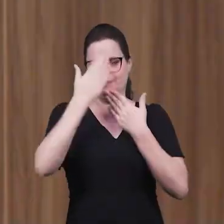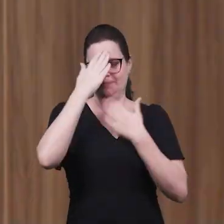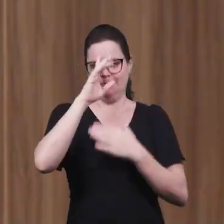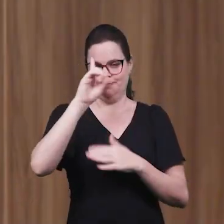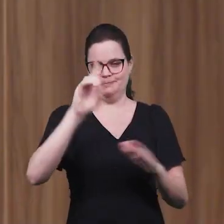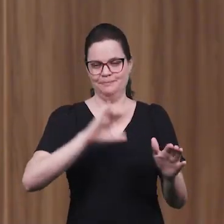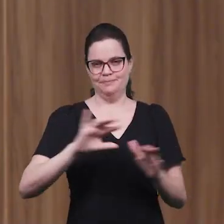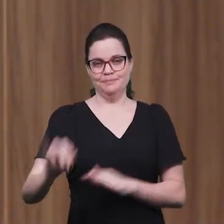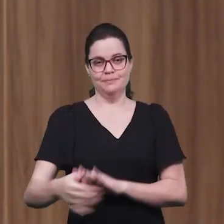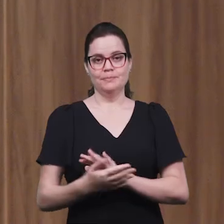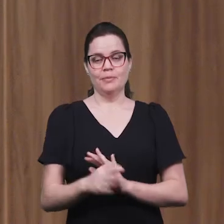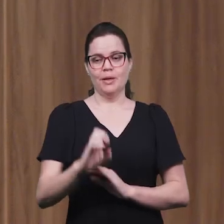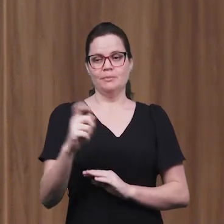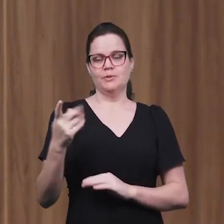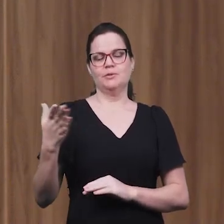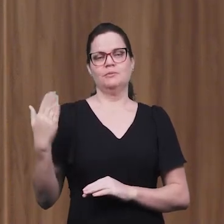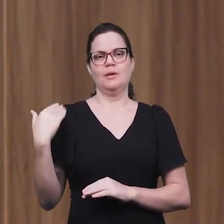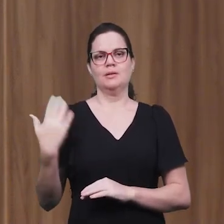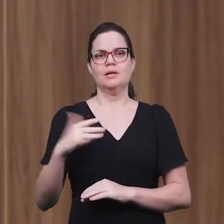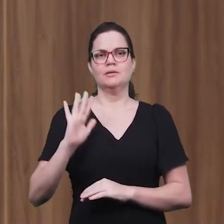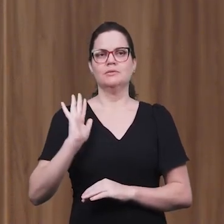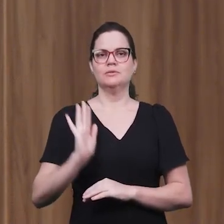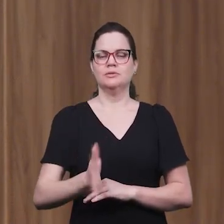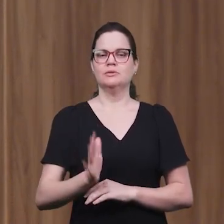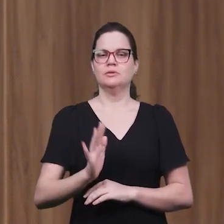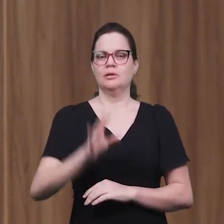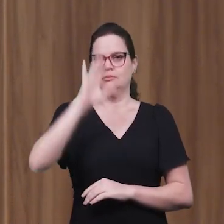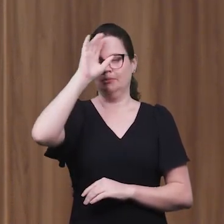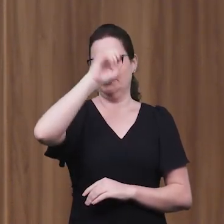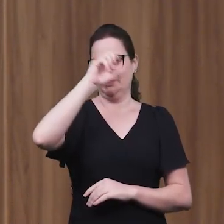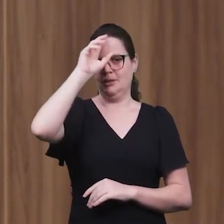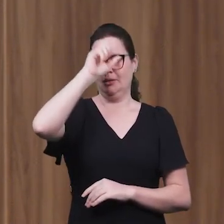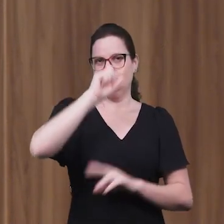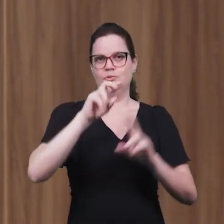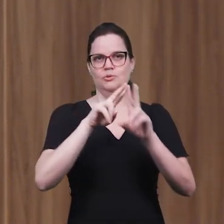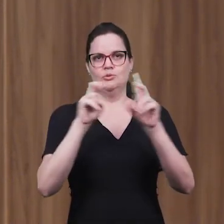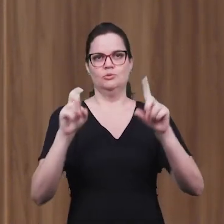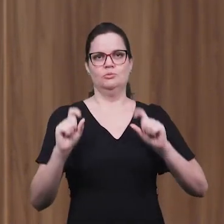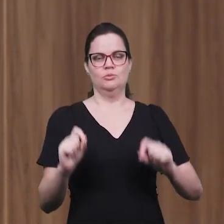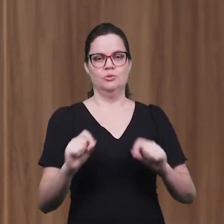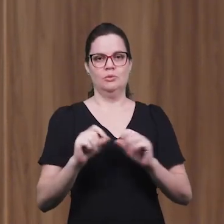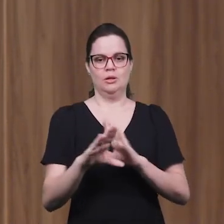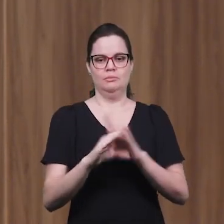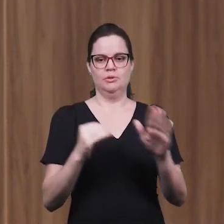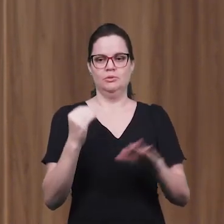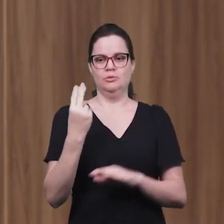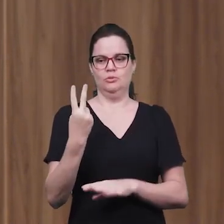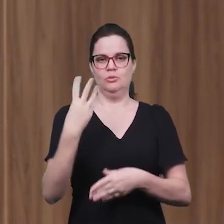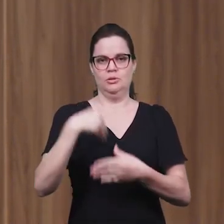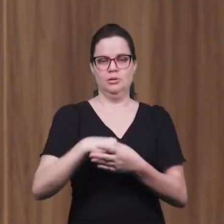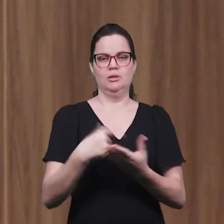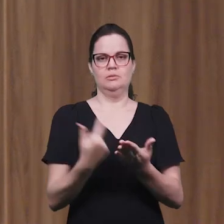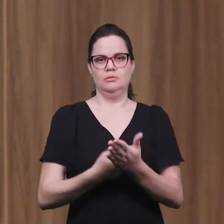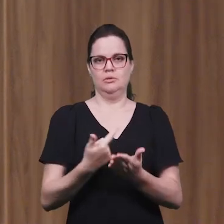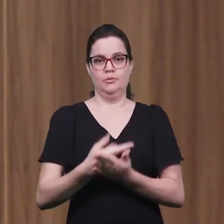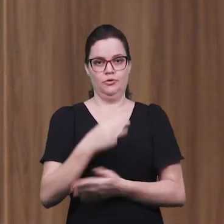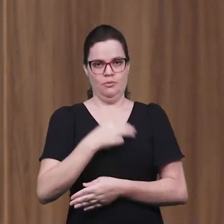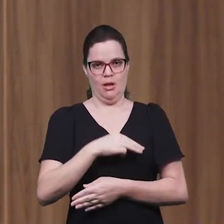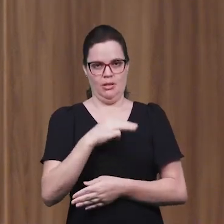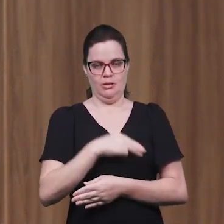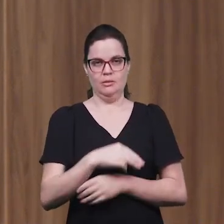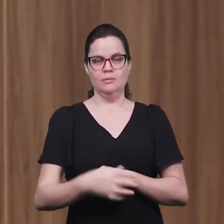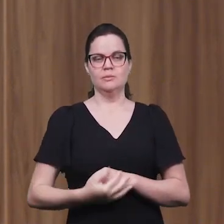Deus. No último episódio, nós aprendemos um pouco do capítulo 2 do Evangelho de